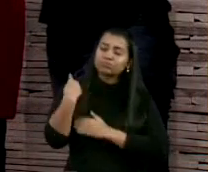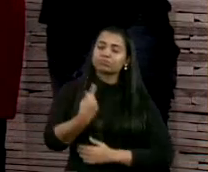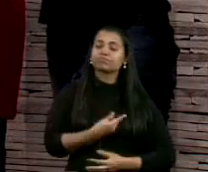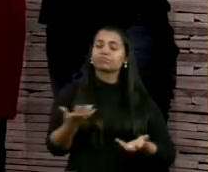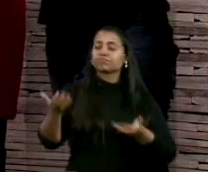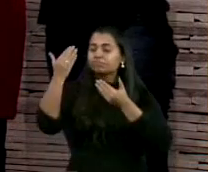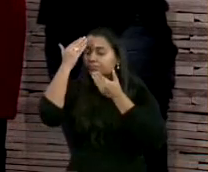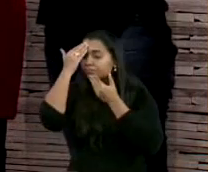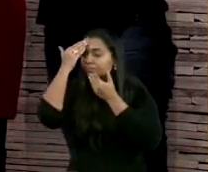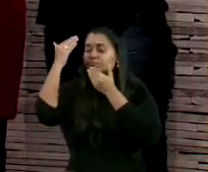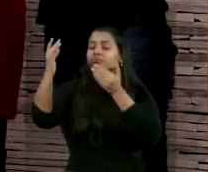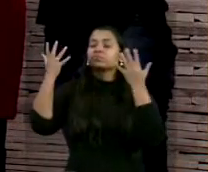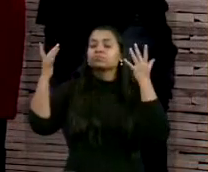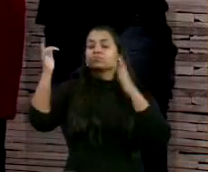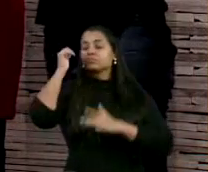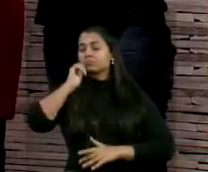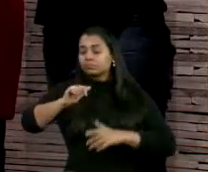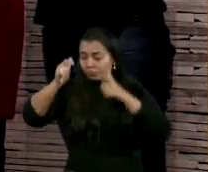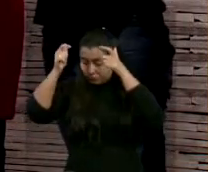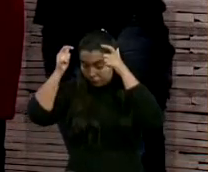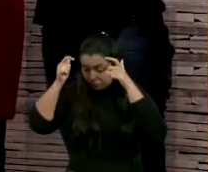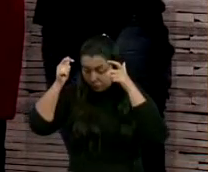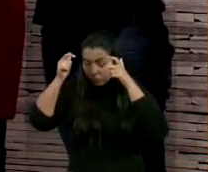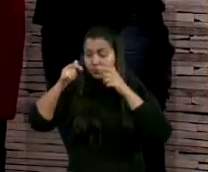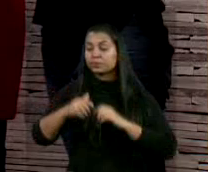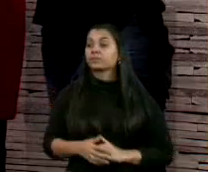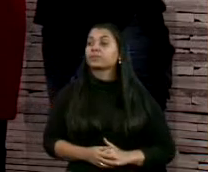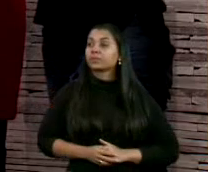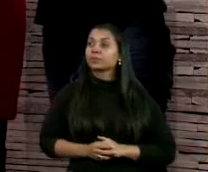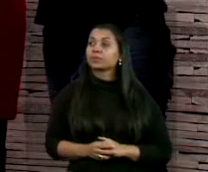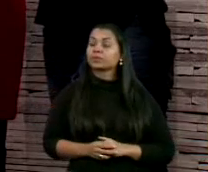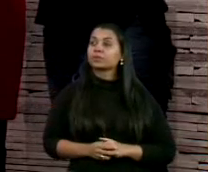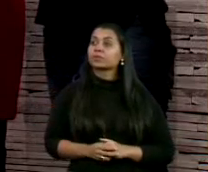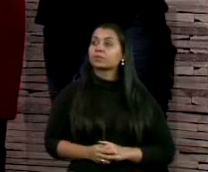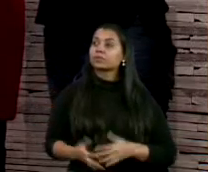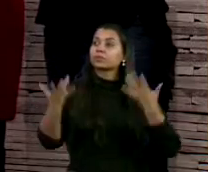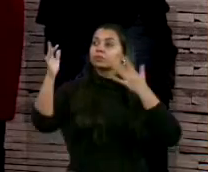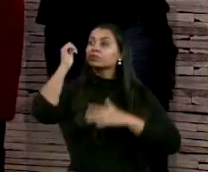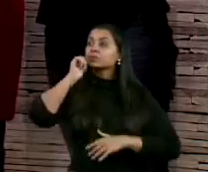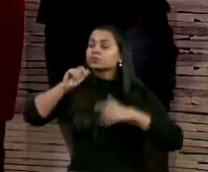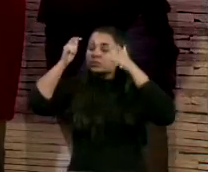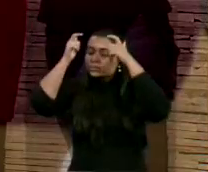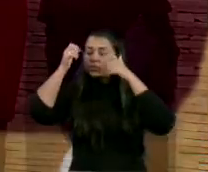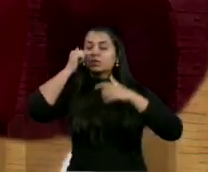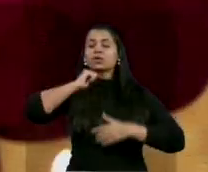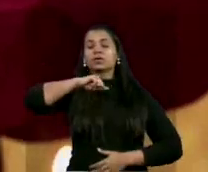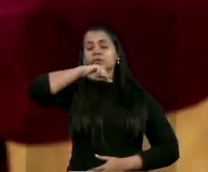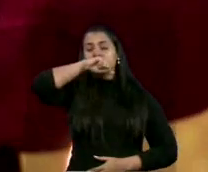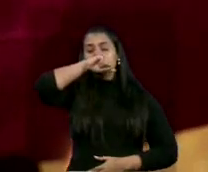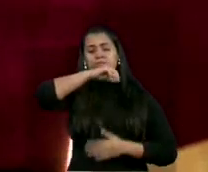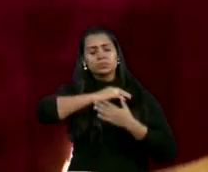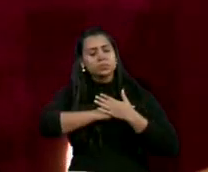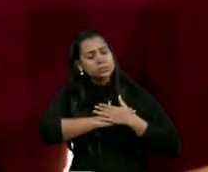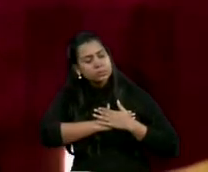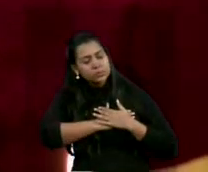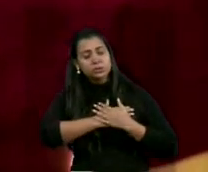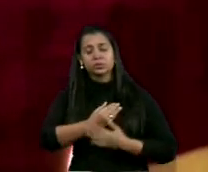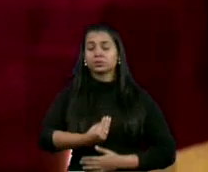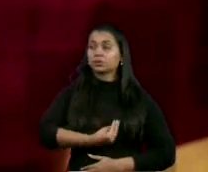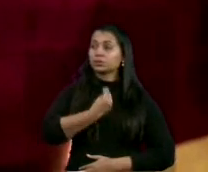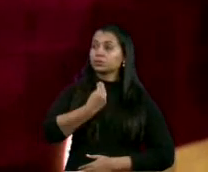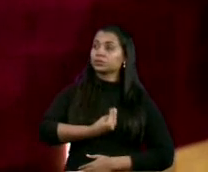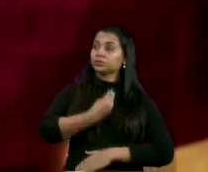vosso poderoso amparo. E para mais vos agradecer, vos saudamos com uma salve, Rainha. Salve, Rainha, Mãe